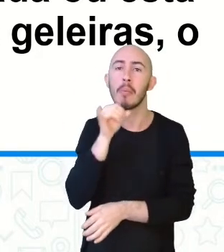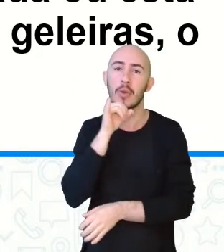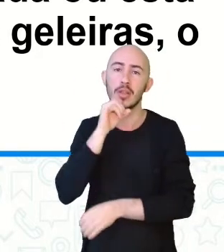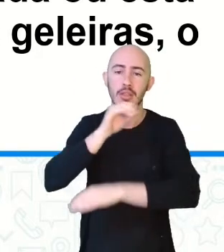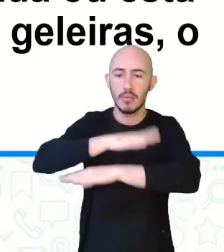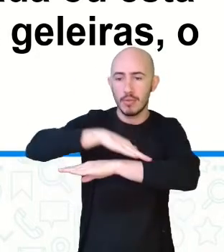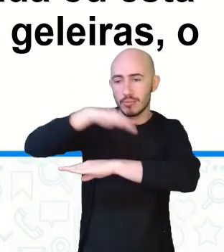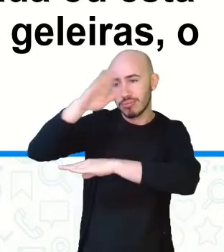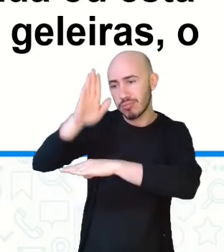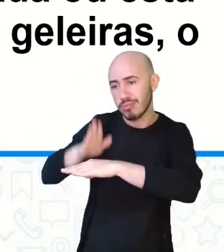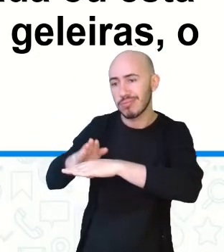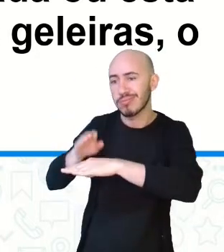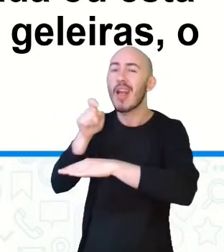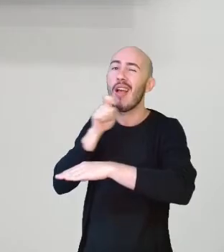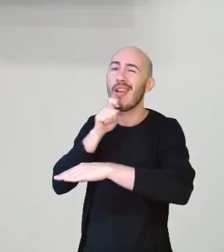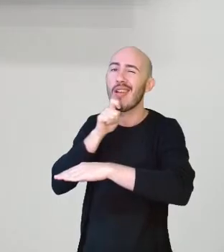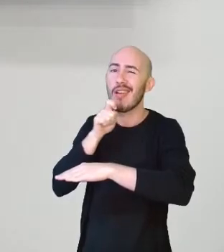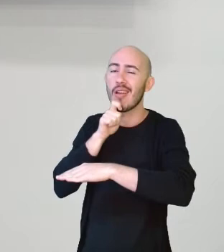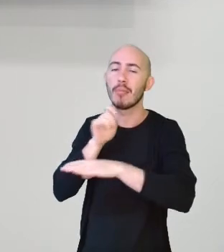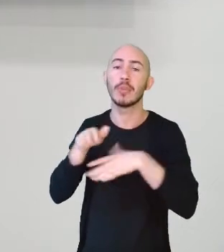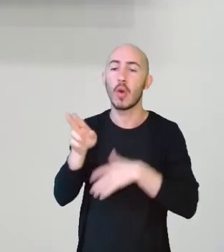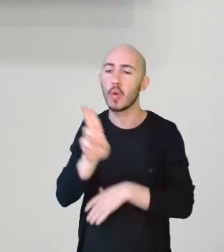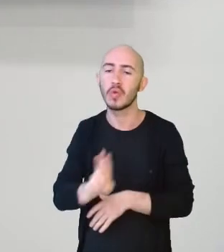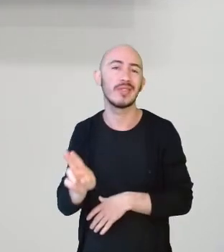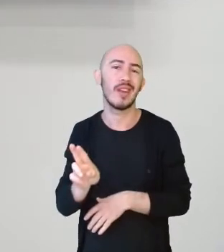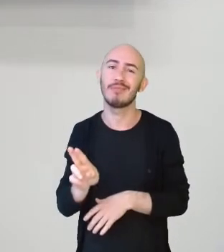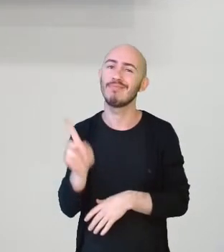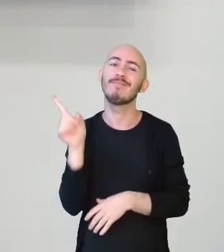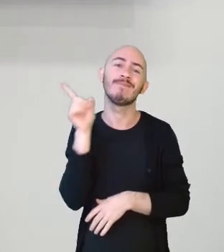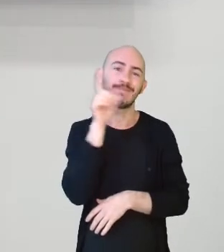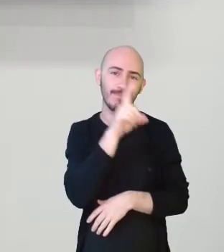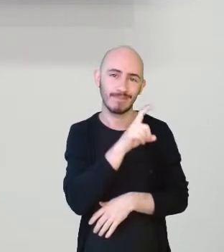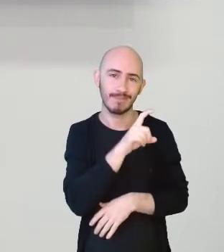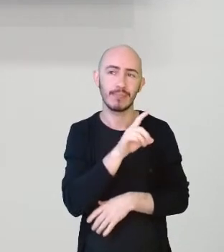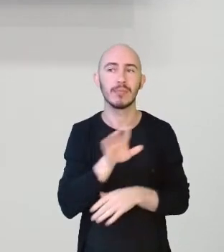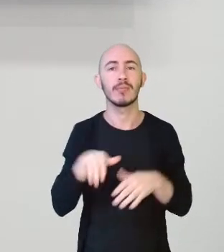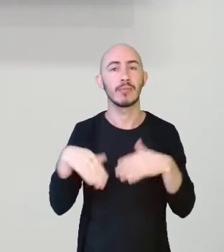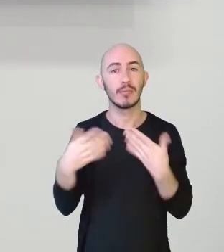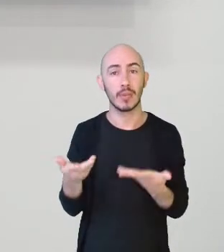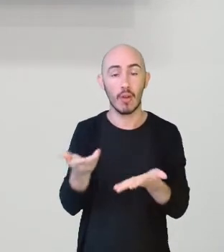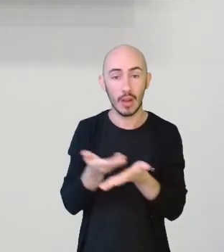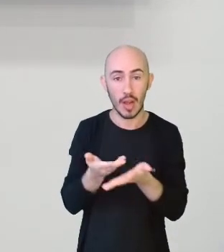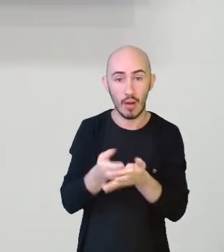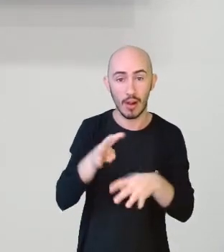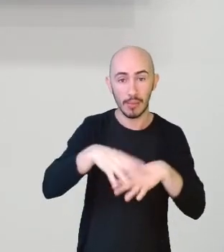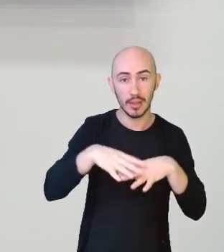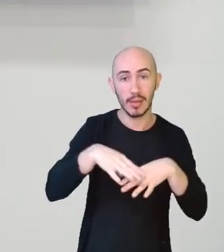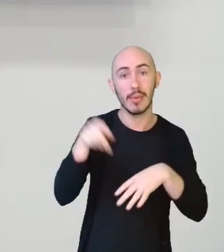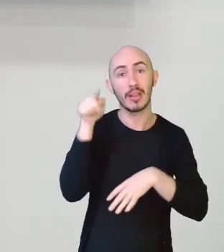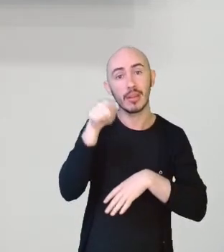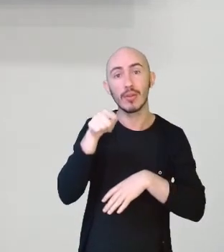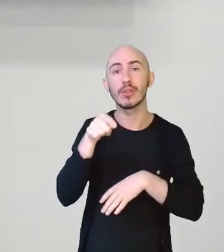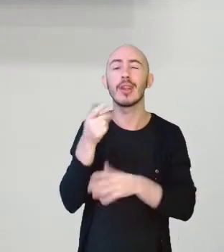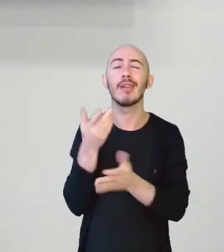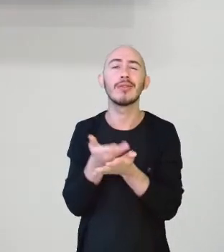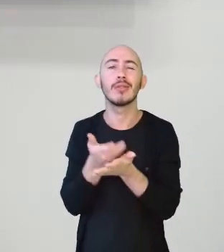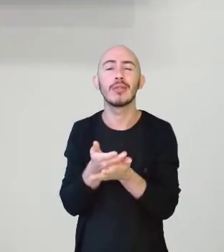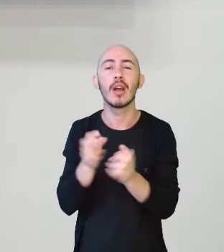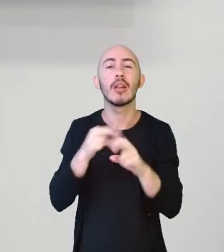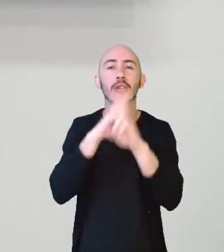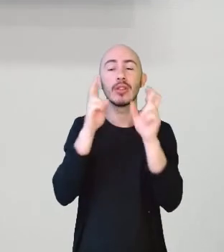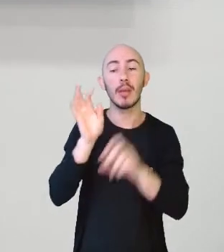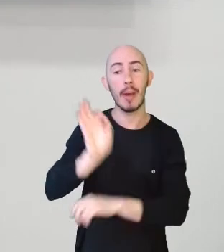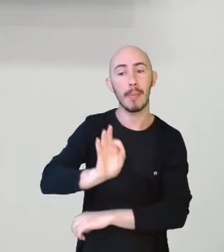o seu uso. Veja só, você estava estudando agora na aula de matemática sobre porcentagem e